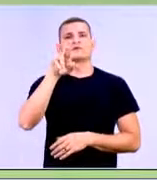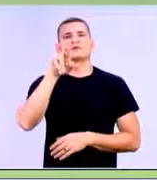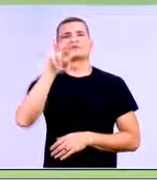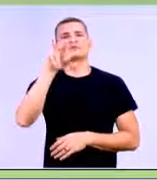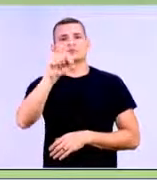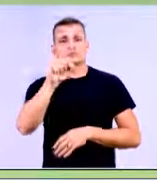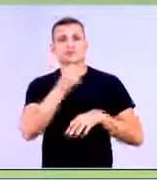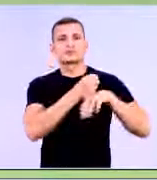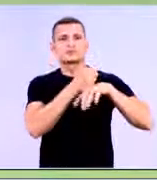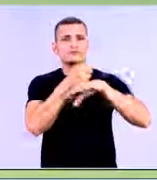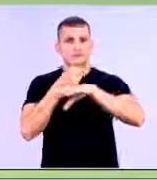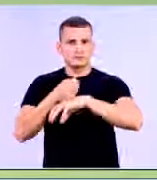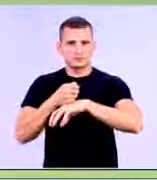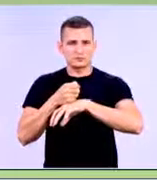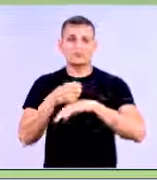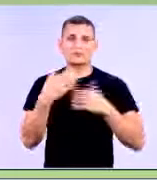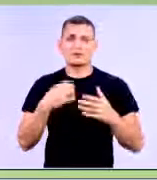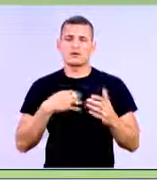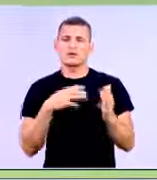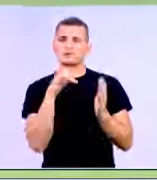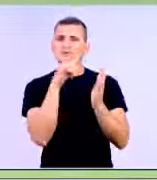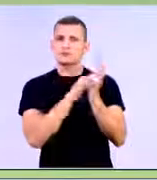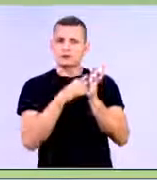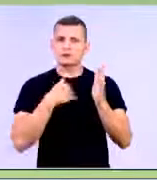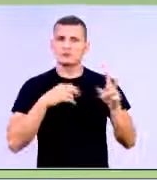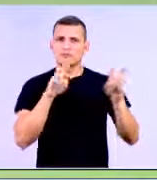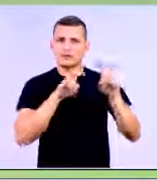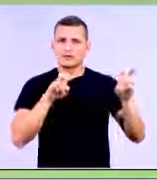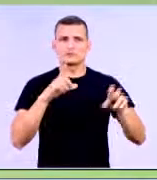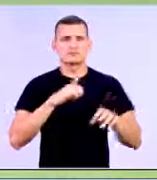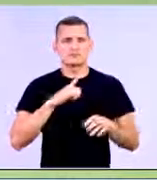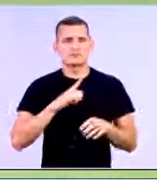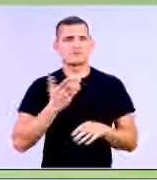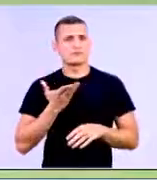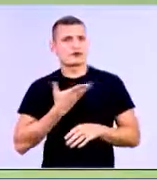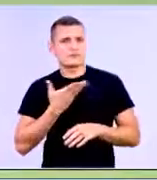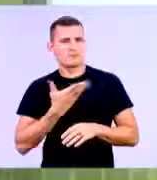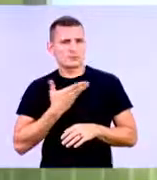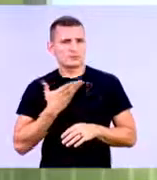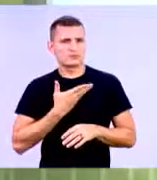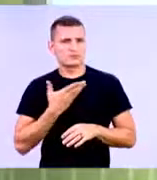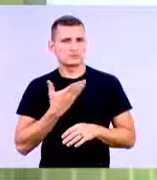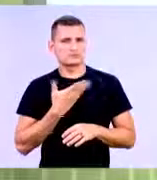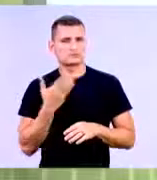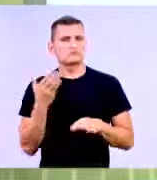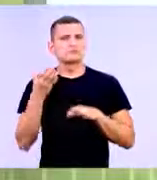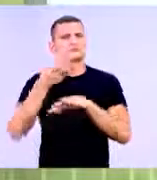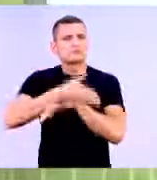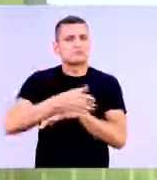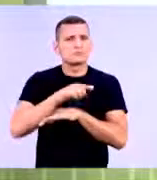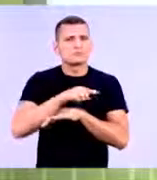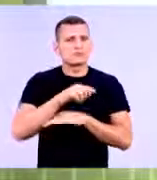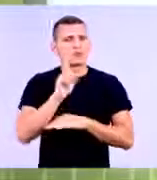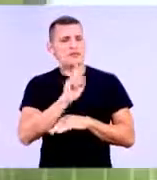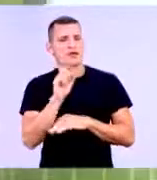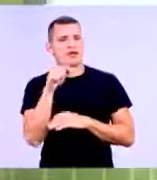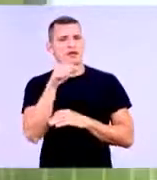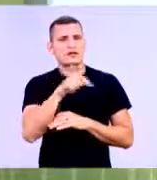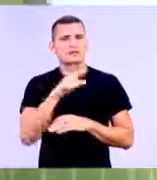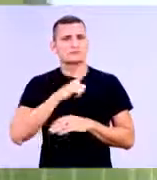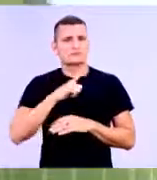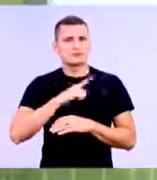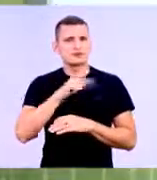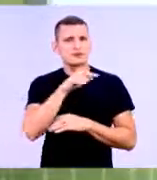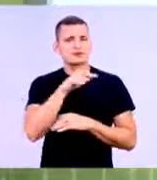minha máquina e teve um colega, esses benditos amigos, né? Os benditos amigos que chegam lá e dizem, não, mas eu tenho um